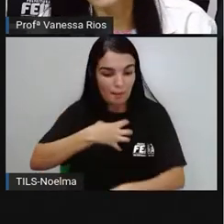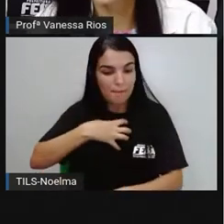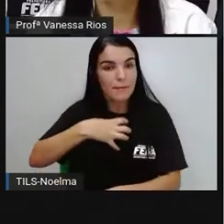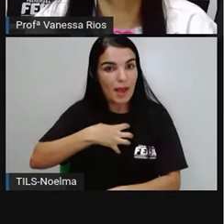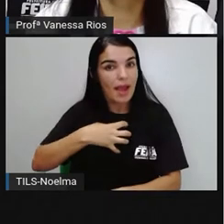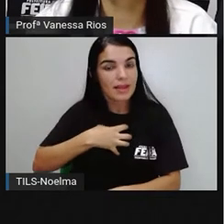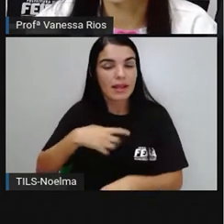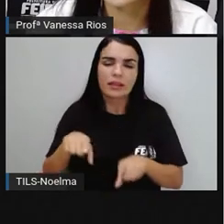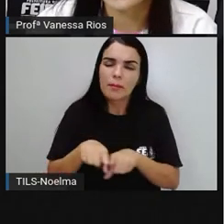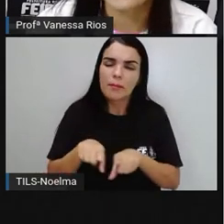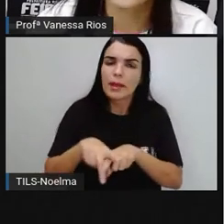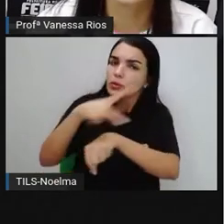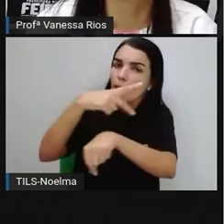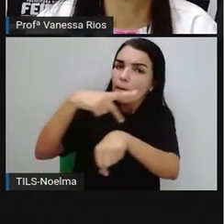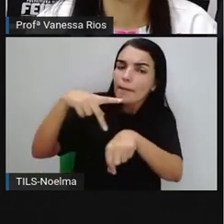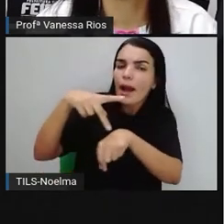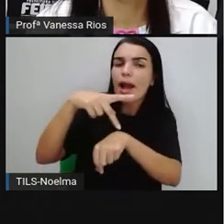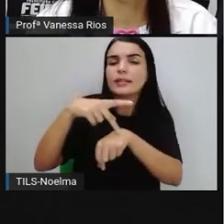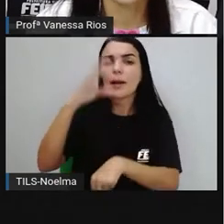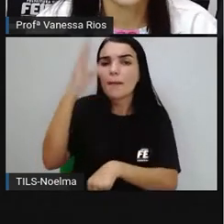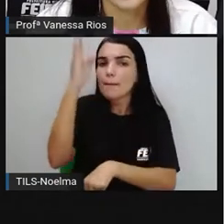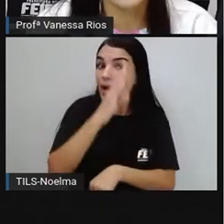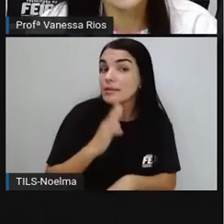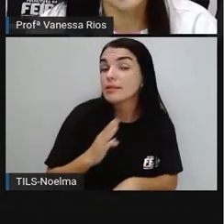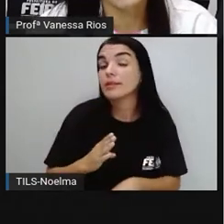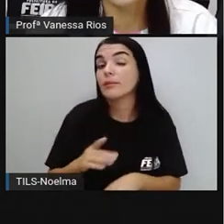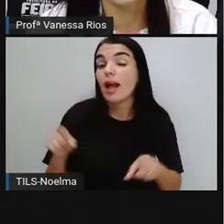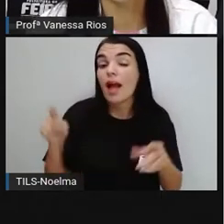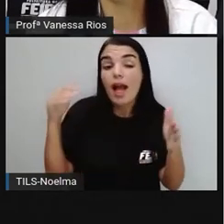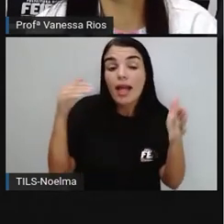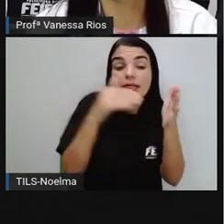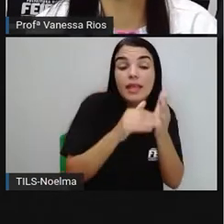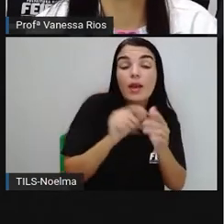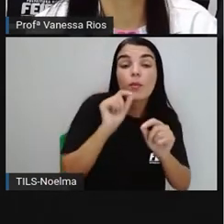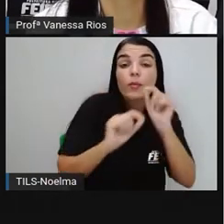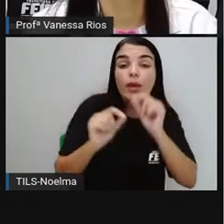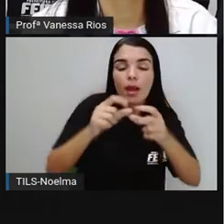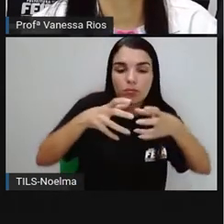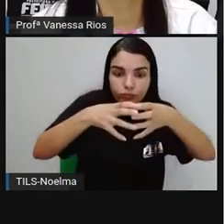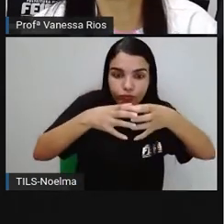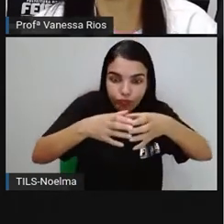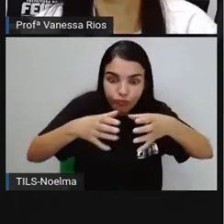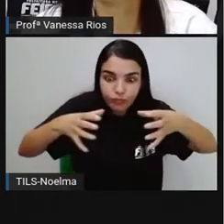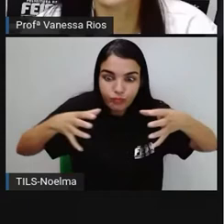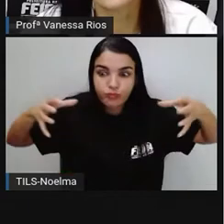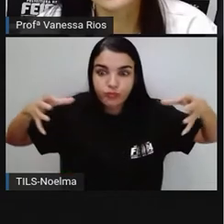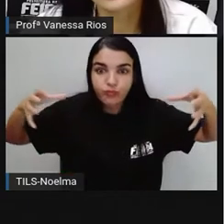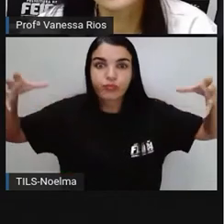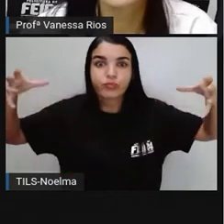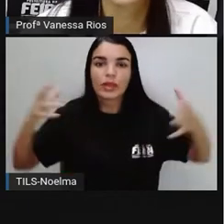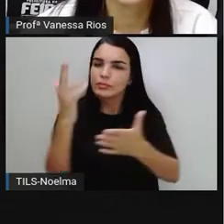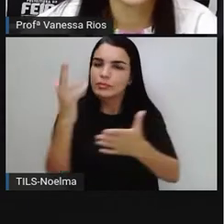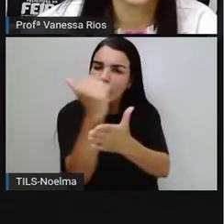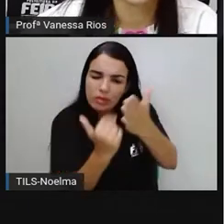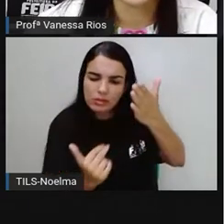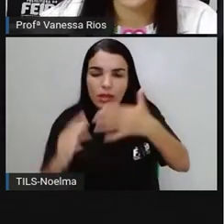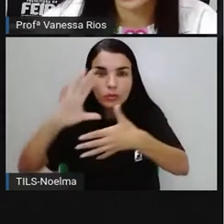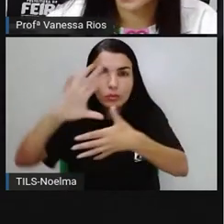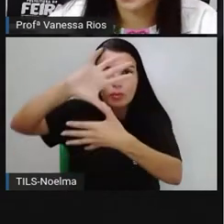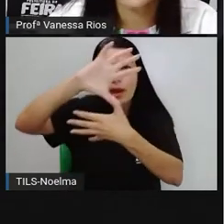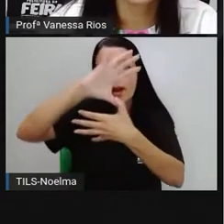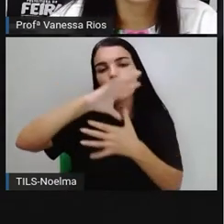país, do nosso continente, até chegar aí nas representações maiores, mostrando todo o